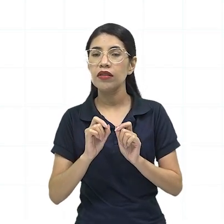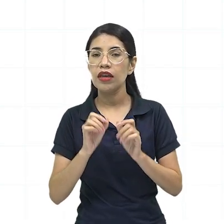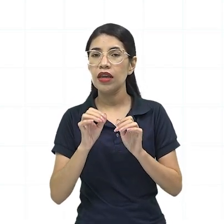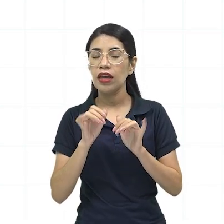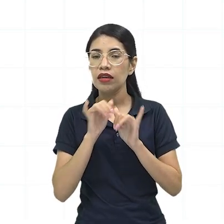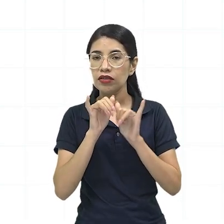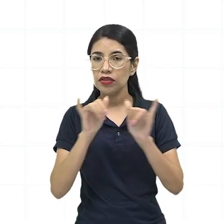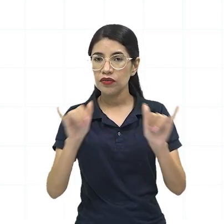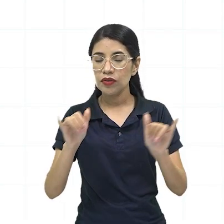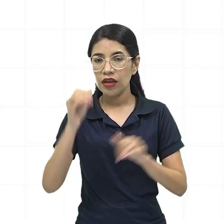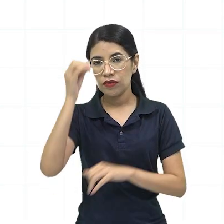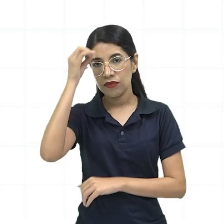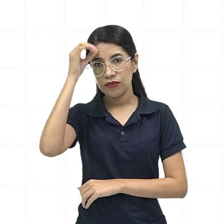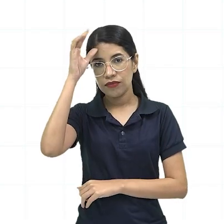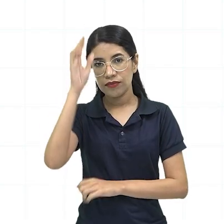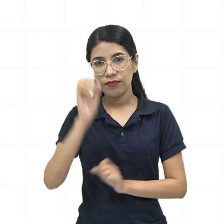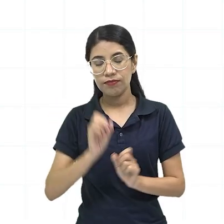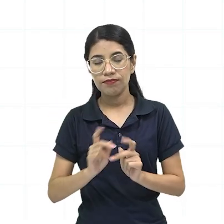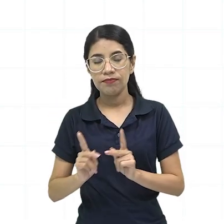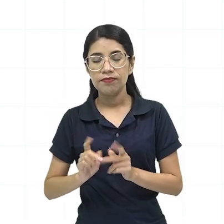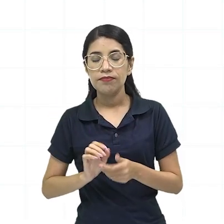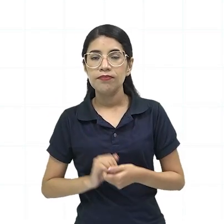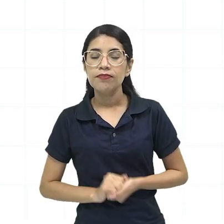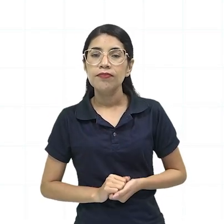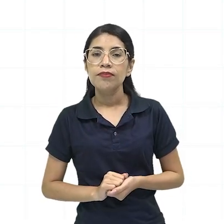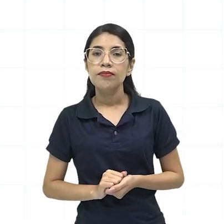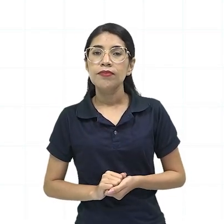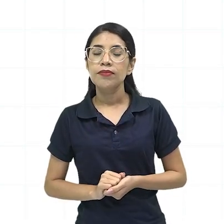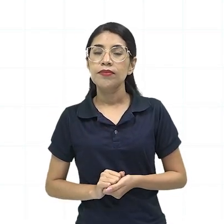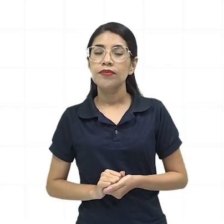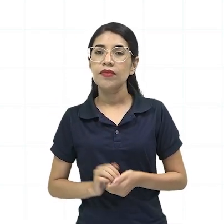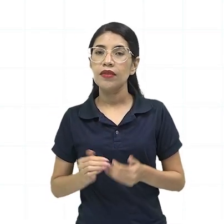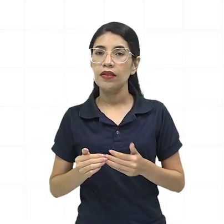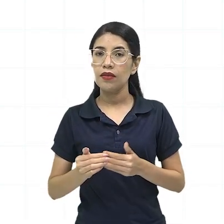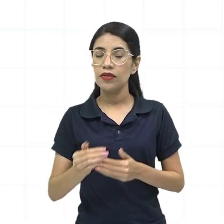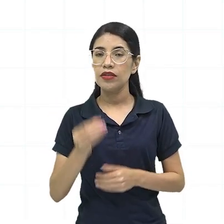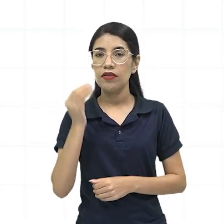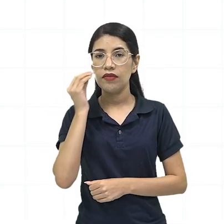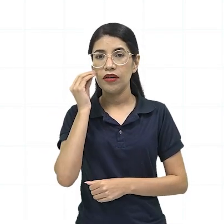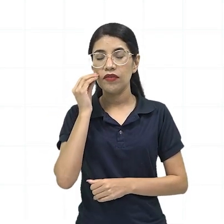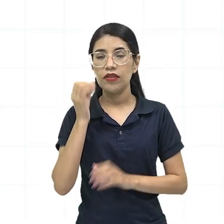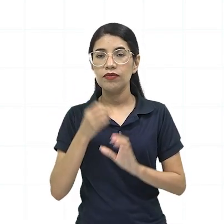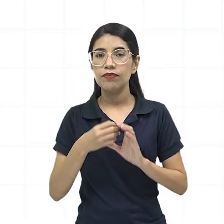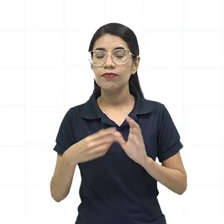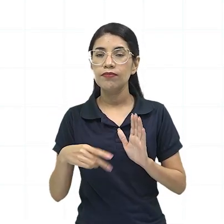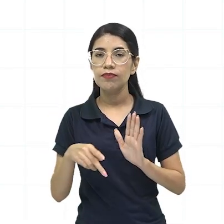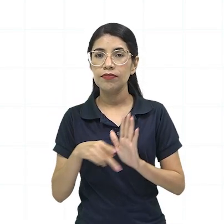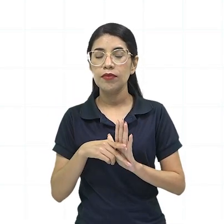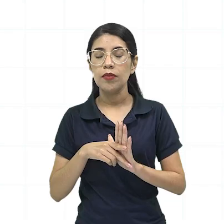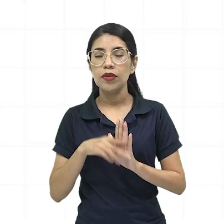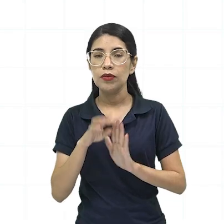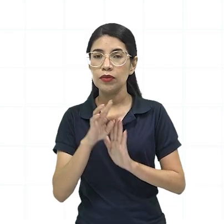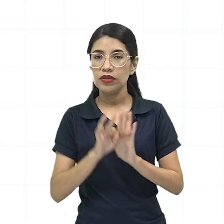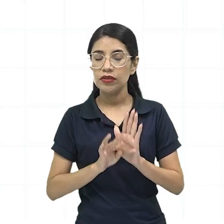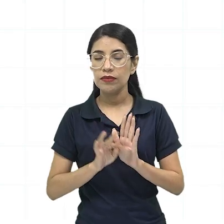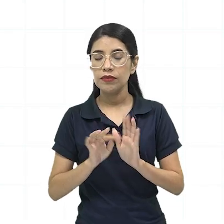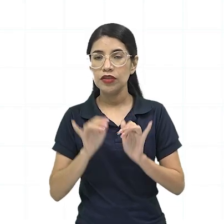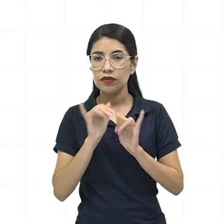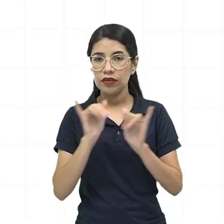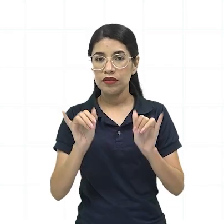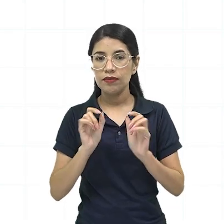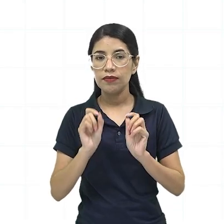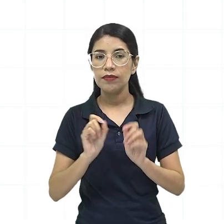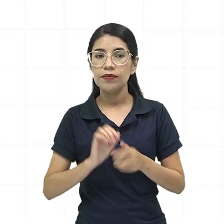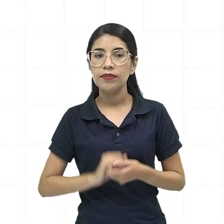divulgar conhecimento. Certo, gente? Vamos continuar verificando as características desse texto? Mais